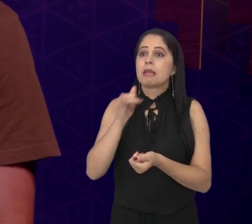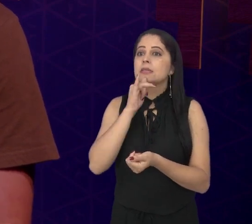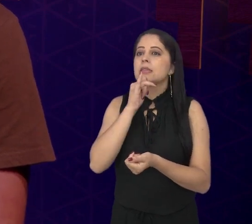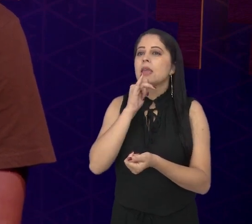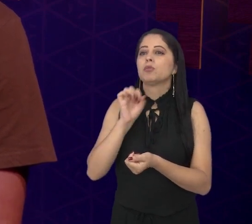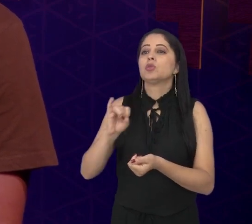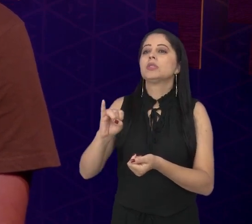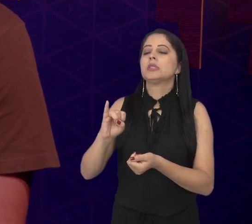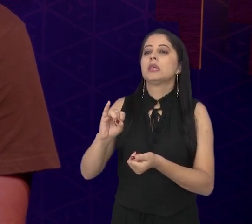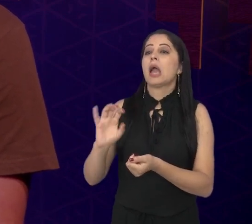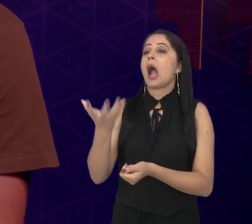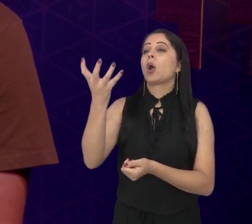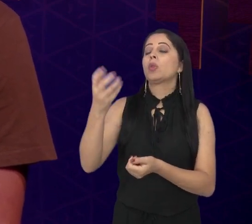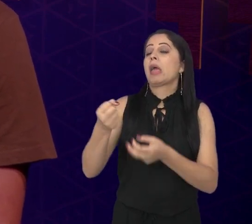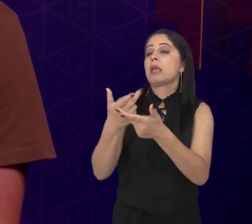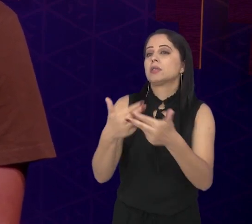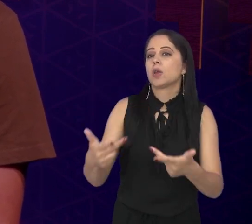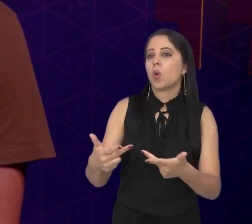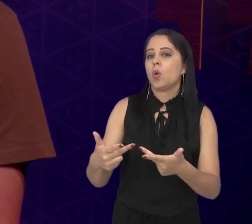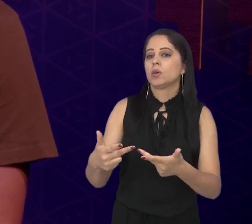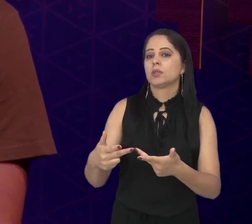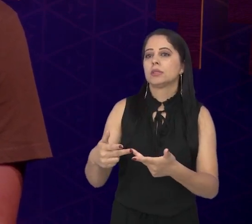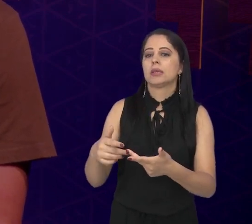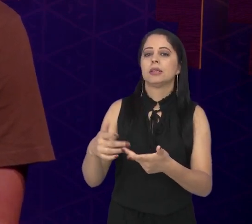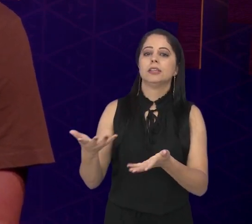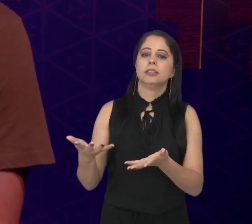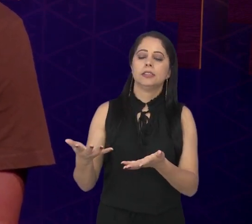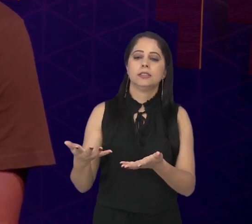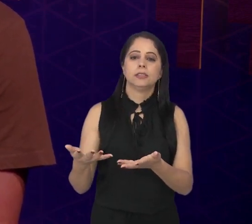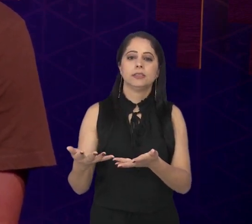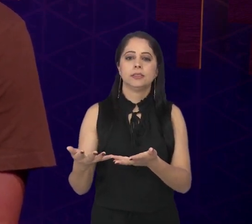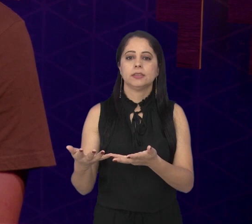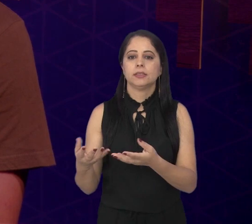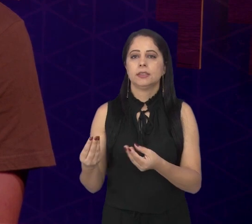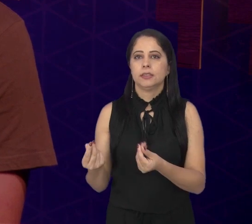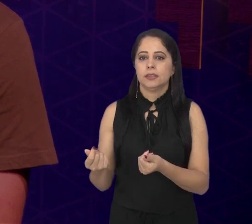em situações pontuais. Então, a gente teve